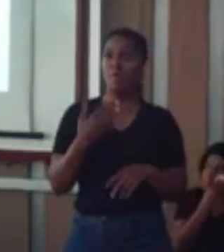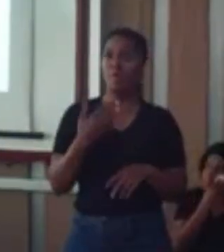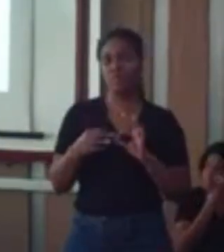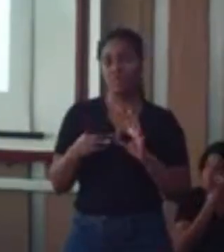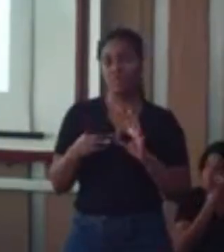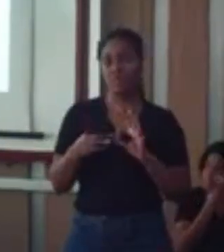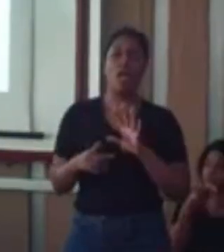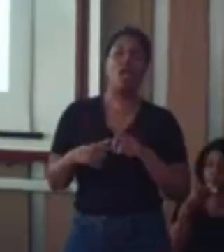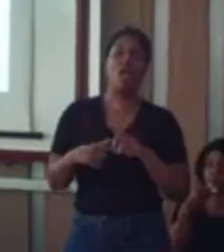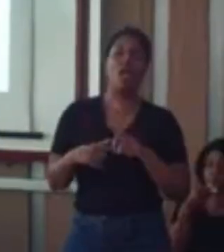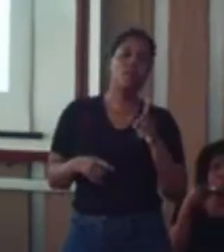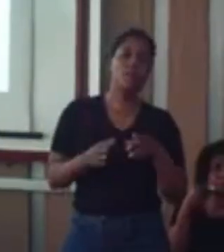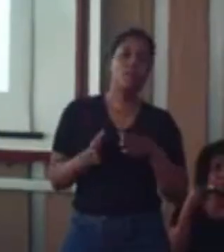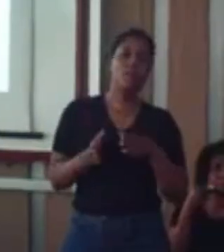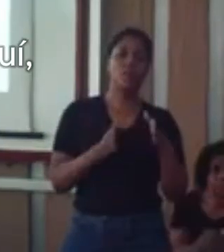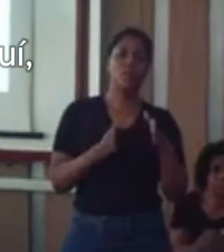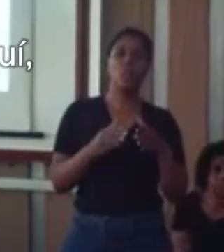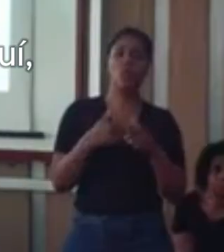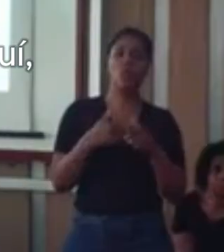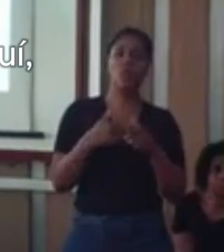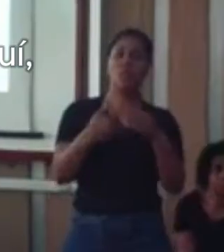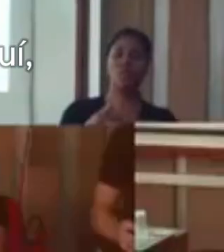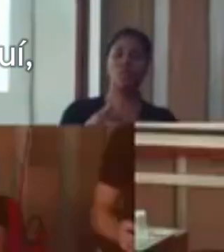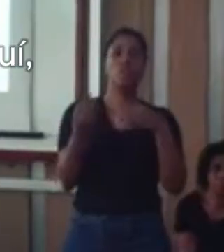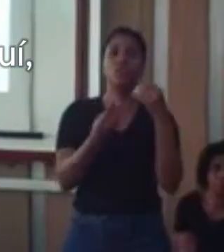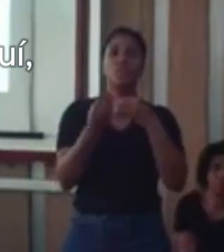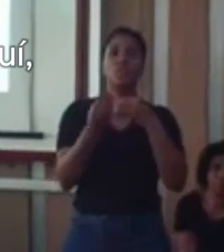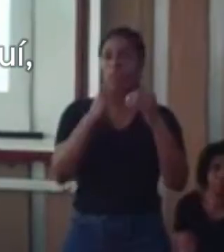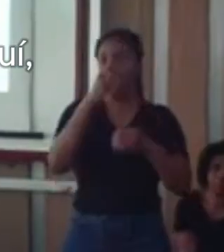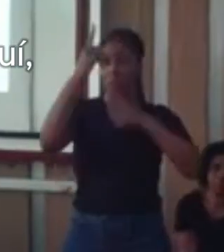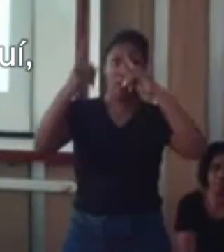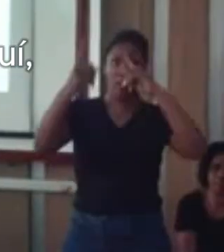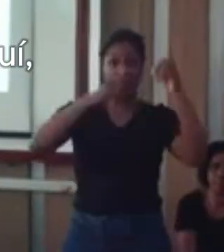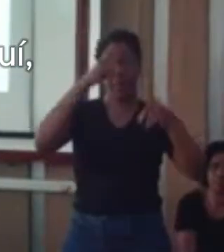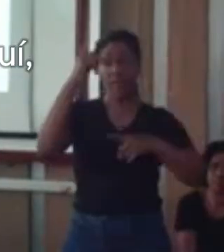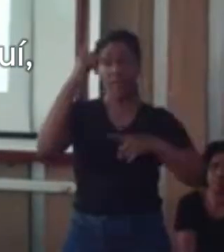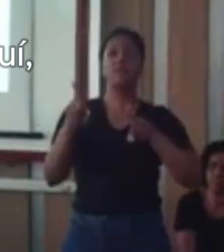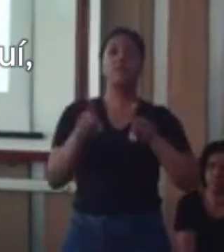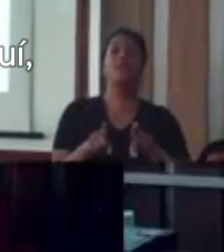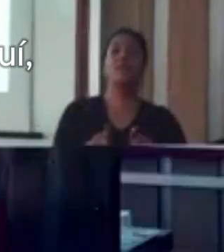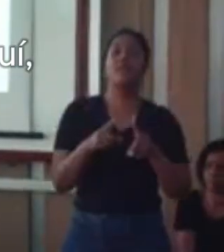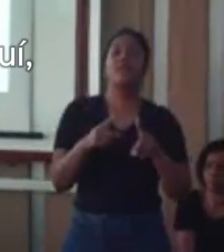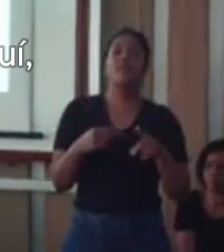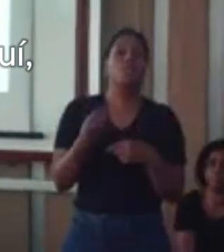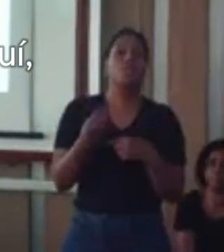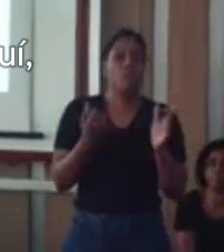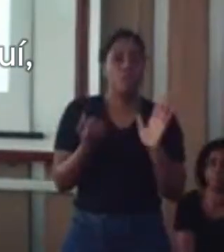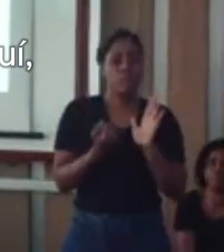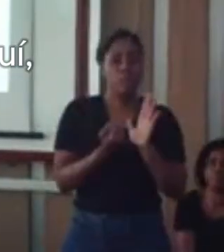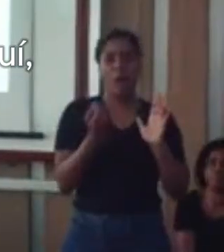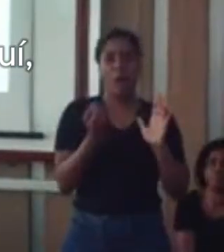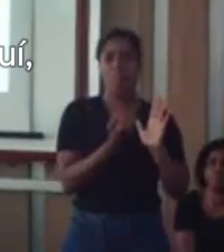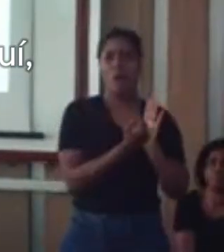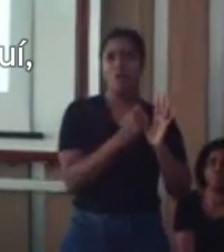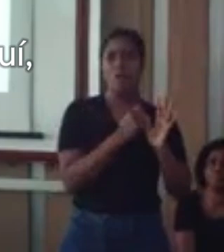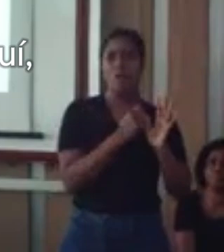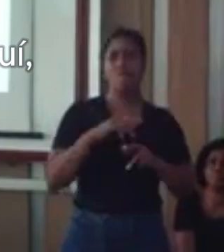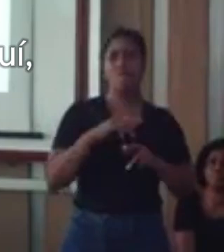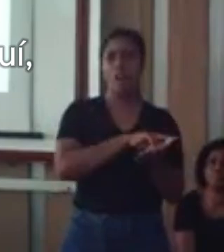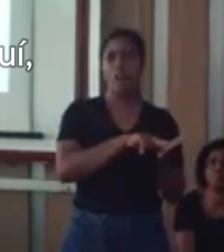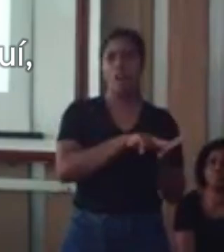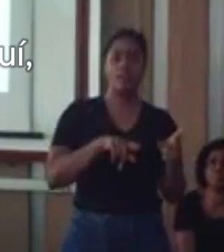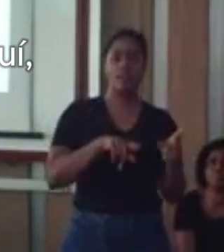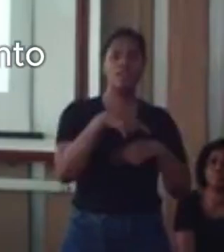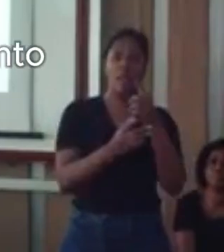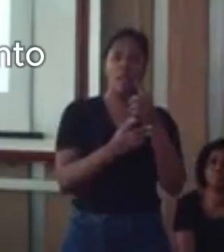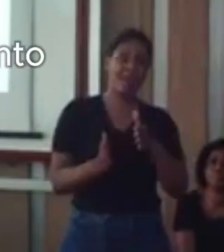invenção mesmo, depois como funciona, os marcos disso, toda essa fase aqui é uma pesquisa mais direcionada, né, em que